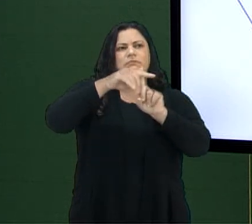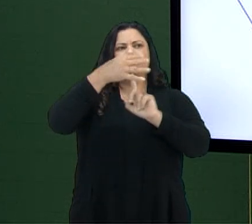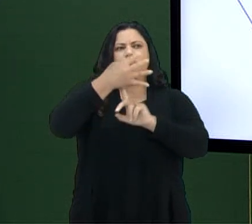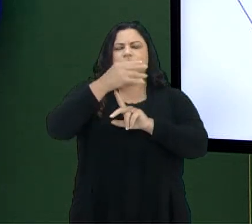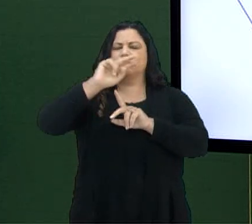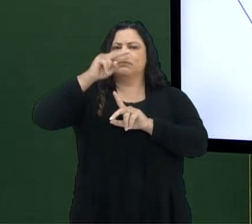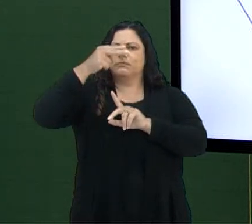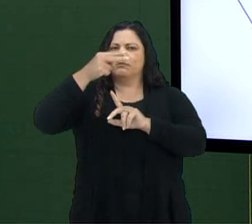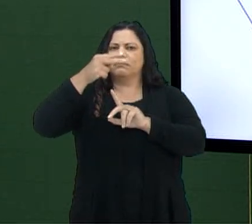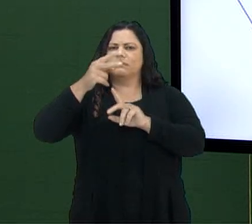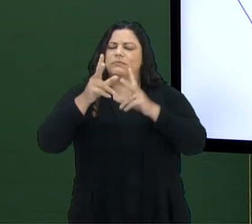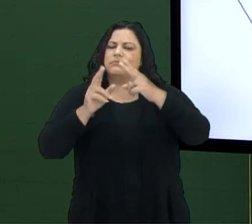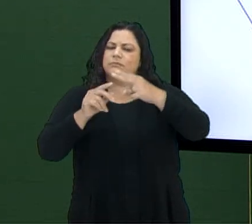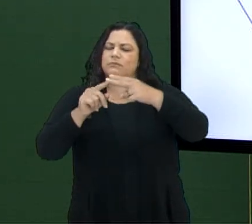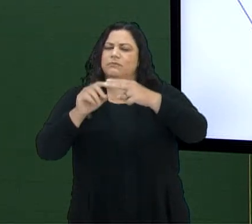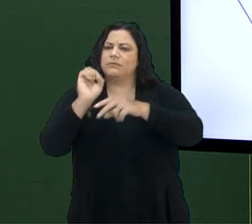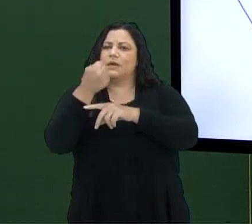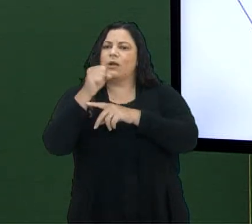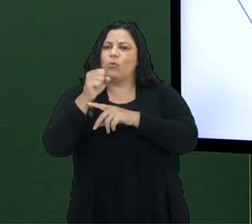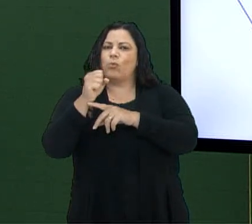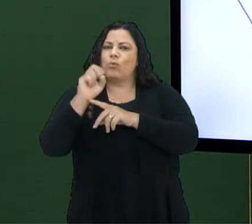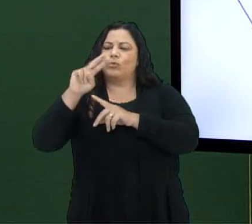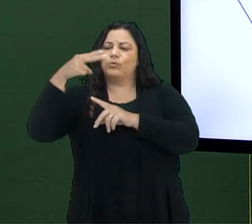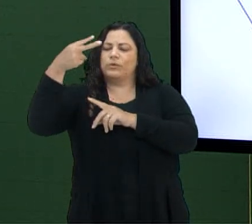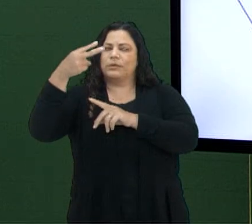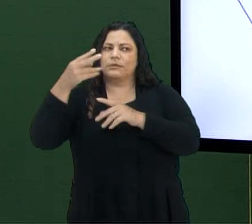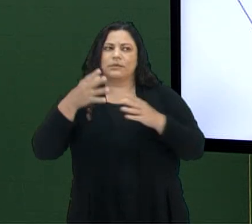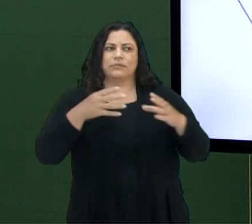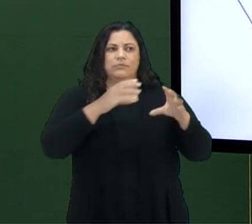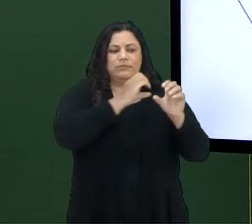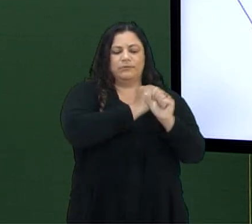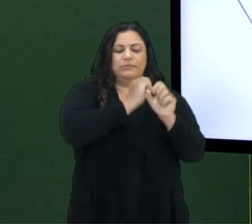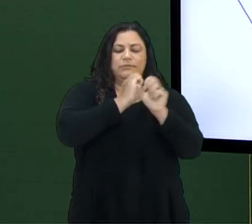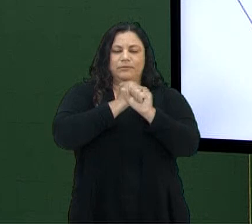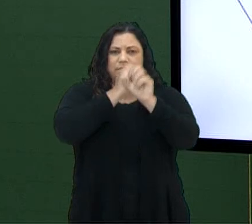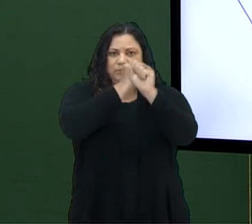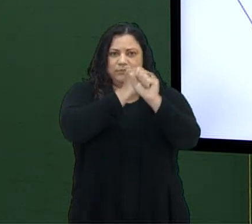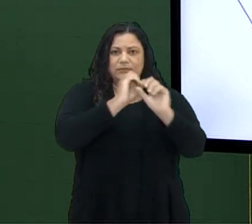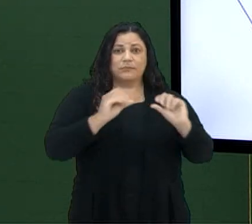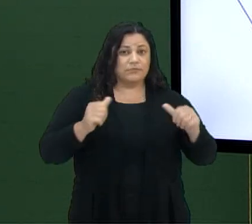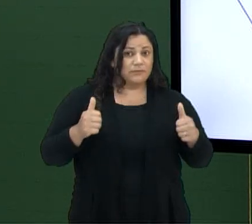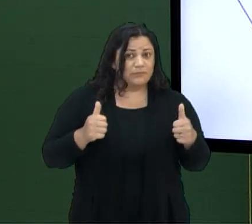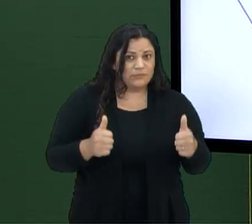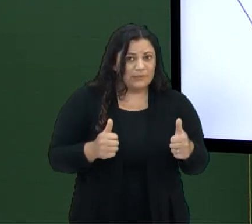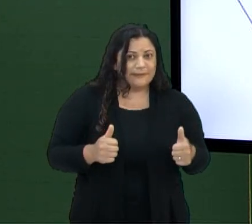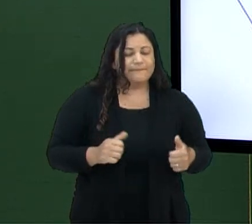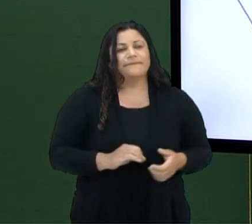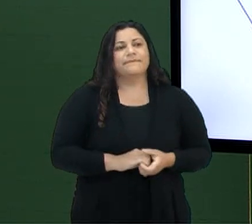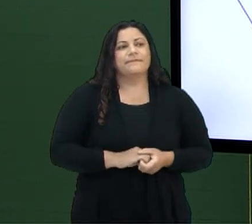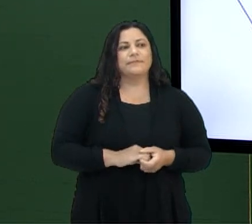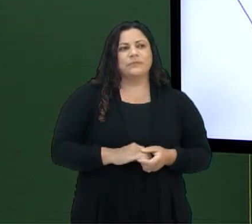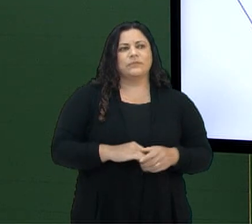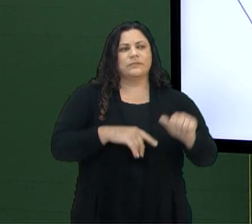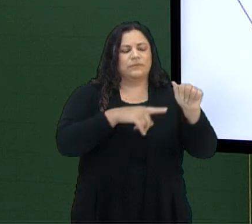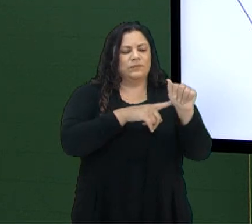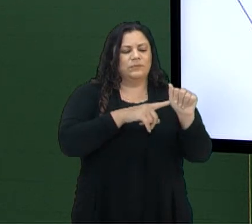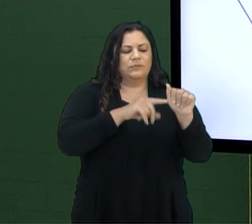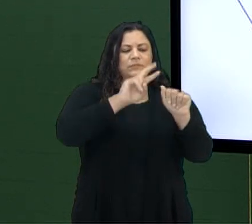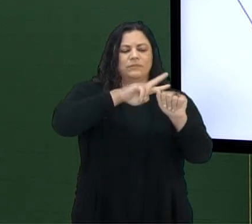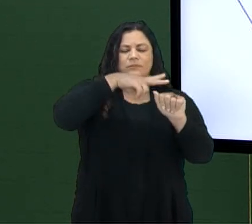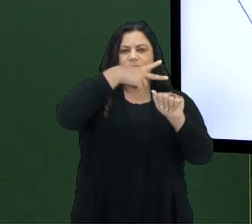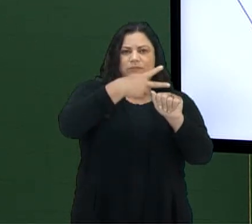a 8 ao quadrado, ok? Esse mais esse é igual a esse. Quadrados, claro, obviamente, né? Então, A ao quadrado vai